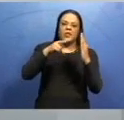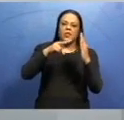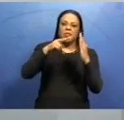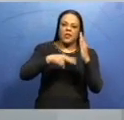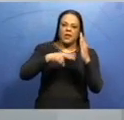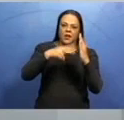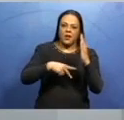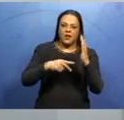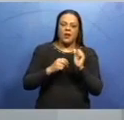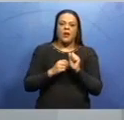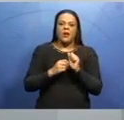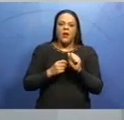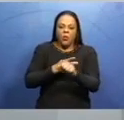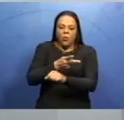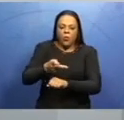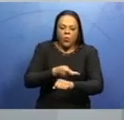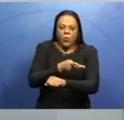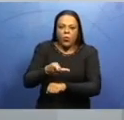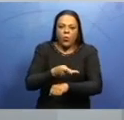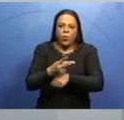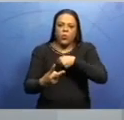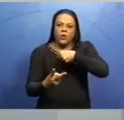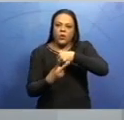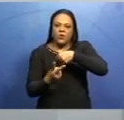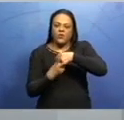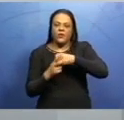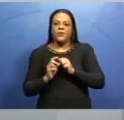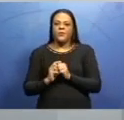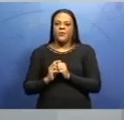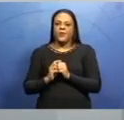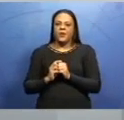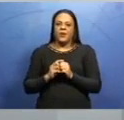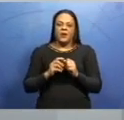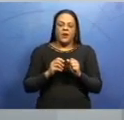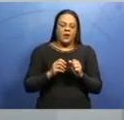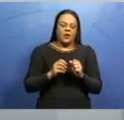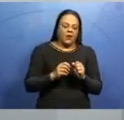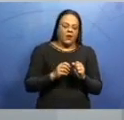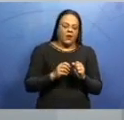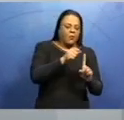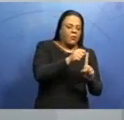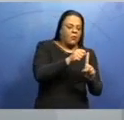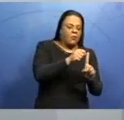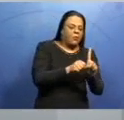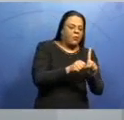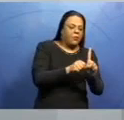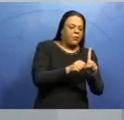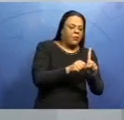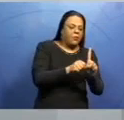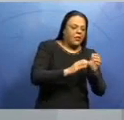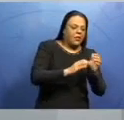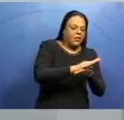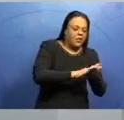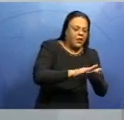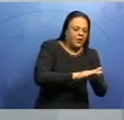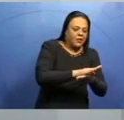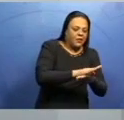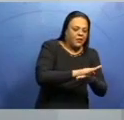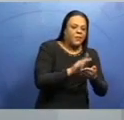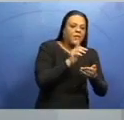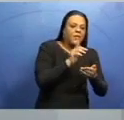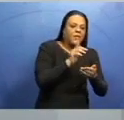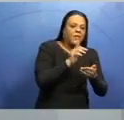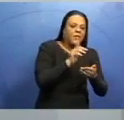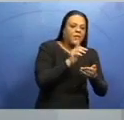Após lavar e picar as cascas de banana, bata-as com a água no liquidificador. Junte o